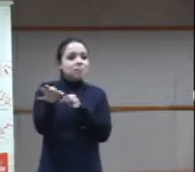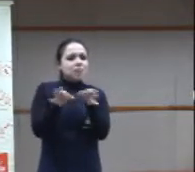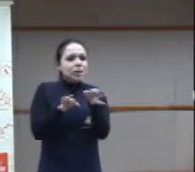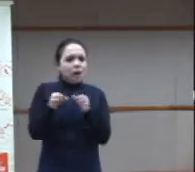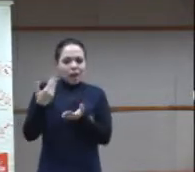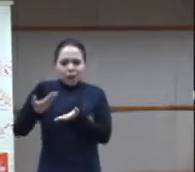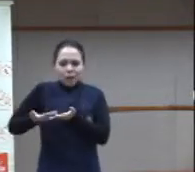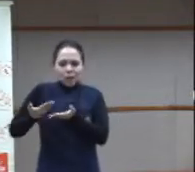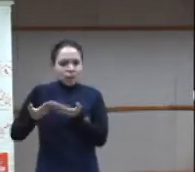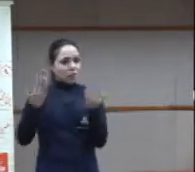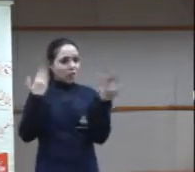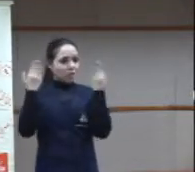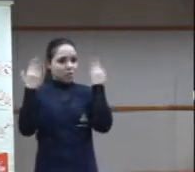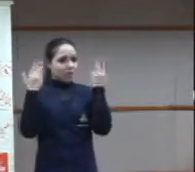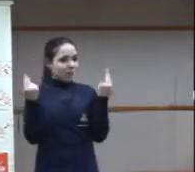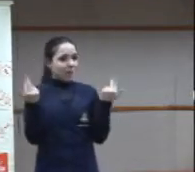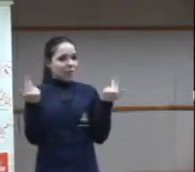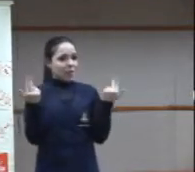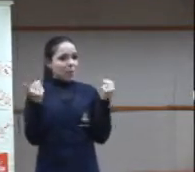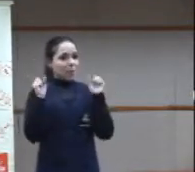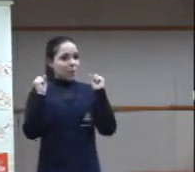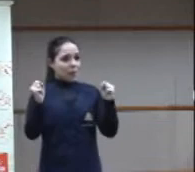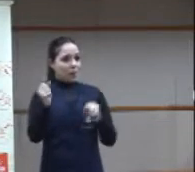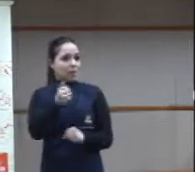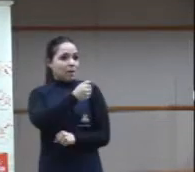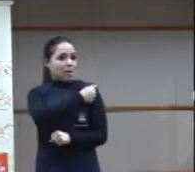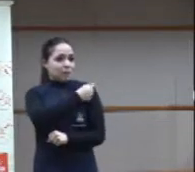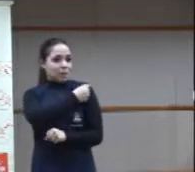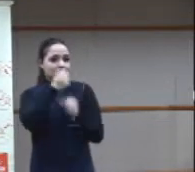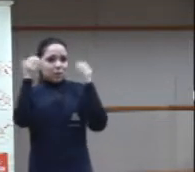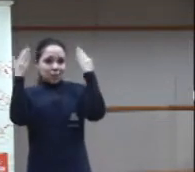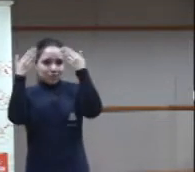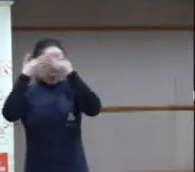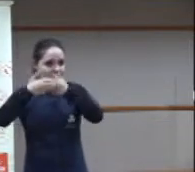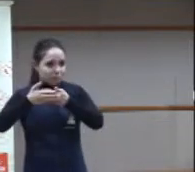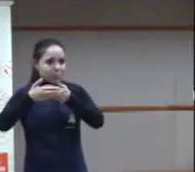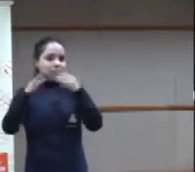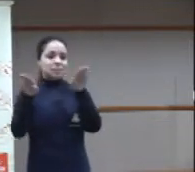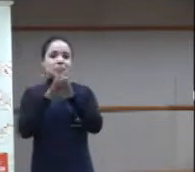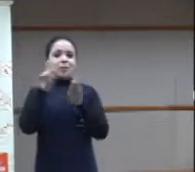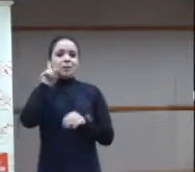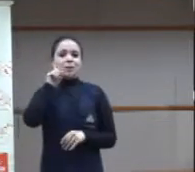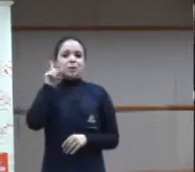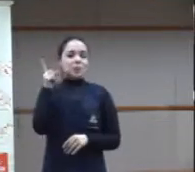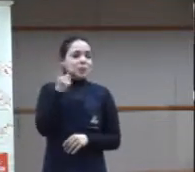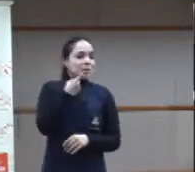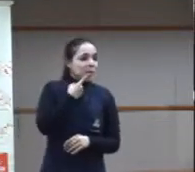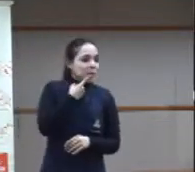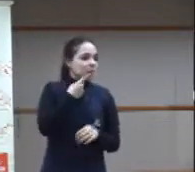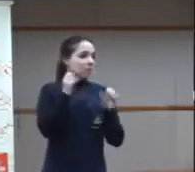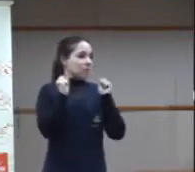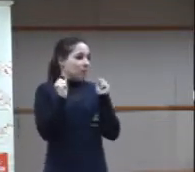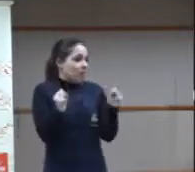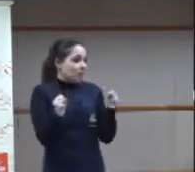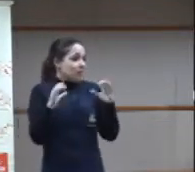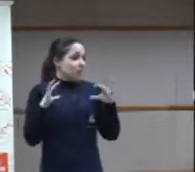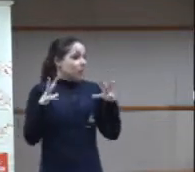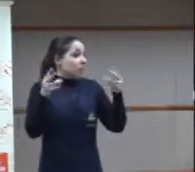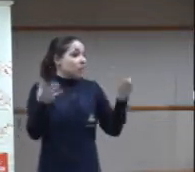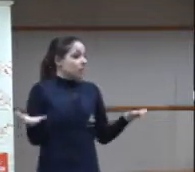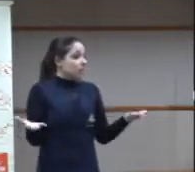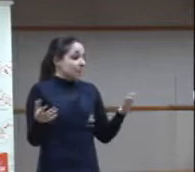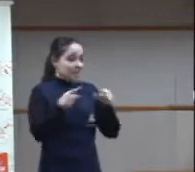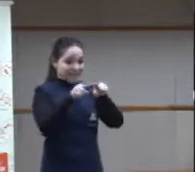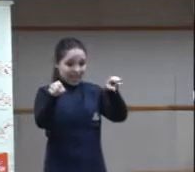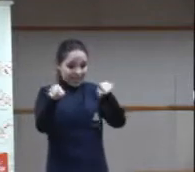eu posso ter nessa aula um aluno cego, um aluno surdo, um aluno cadeirante. Portanto, a minha sala de